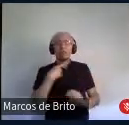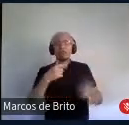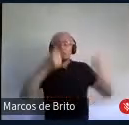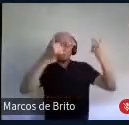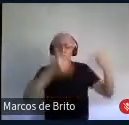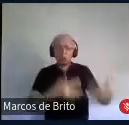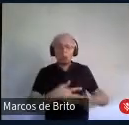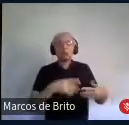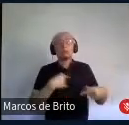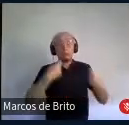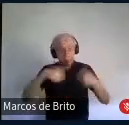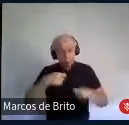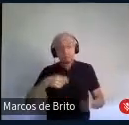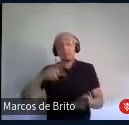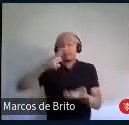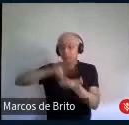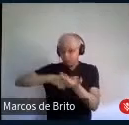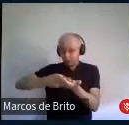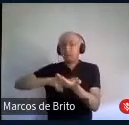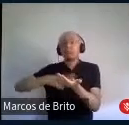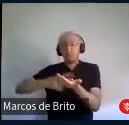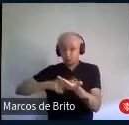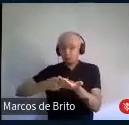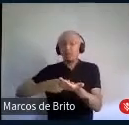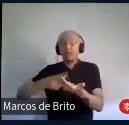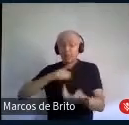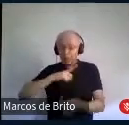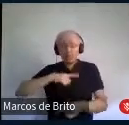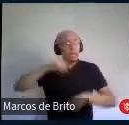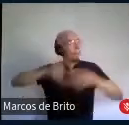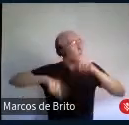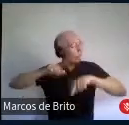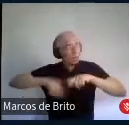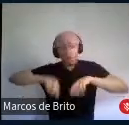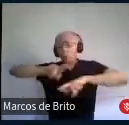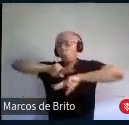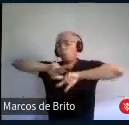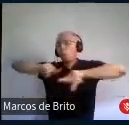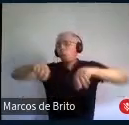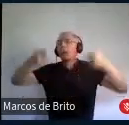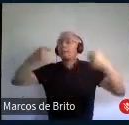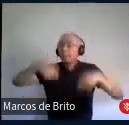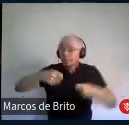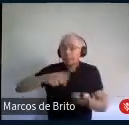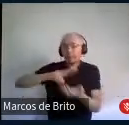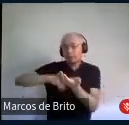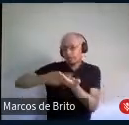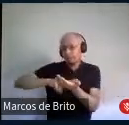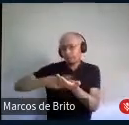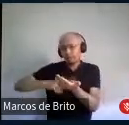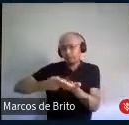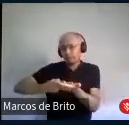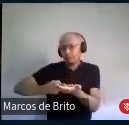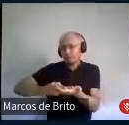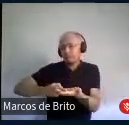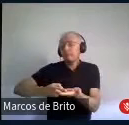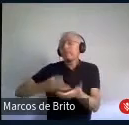necessário a presença desse profissional. Existem muitos materiais para serem traduzidos no contexto escolar. Mas